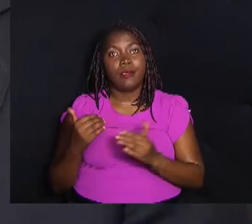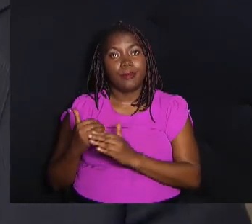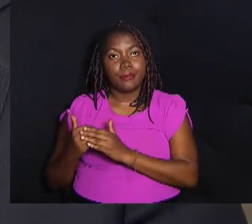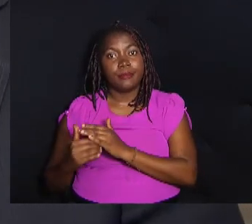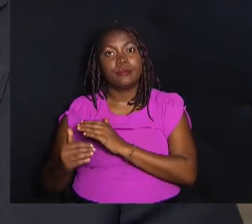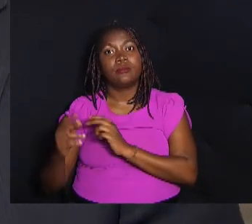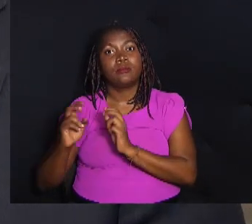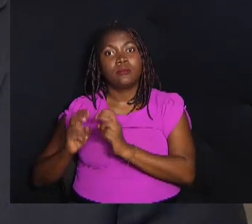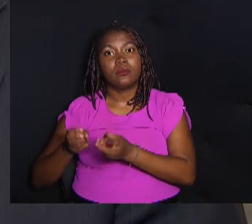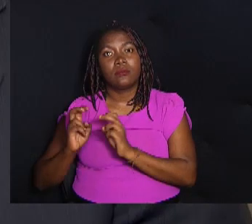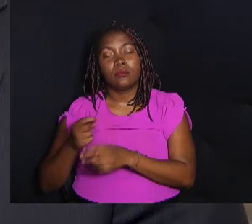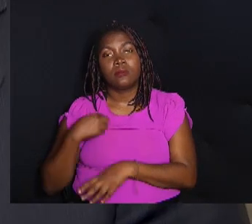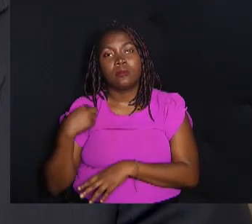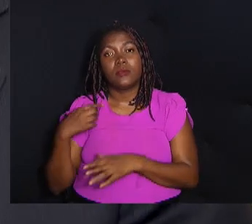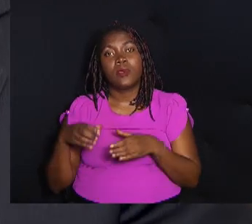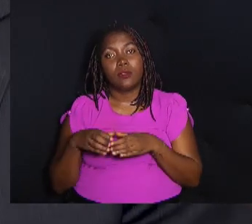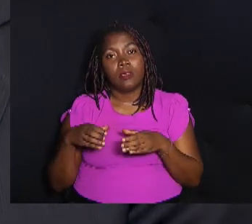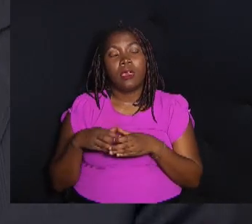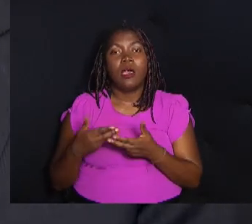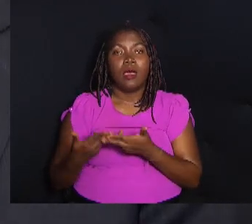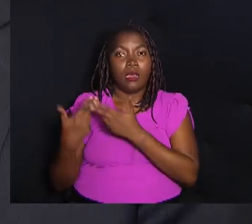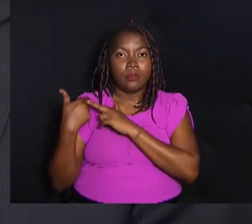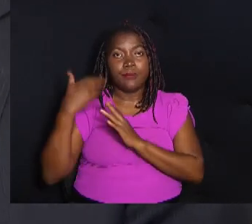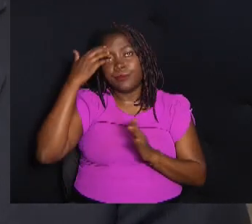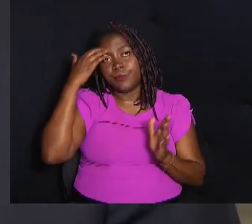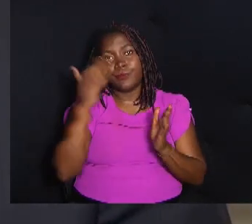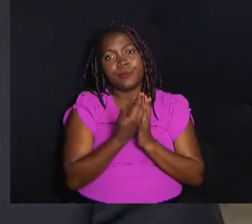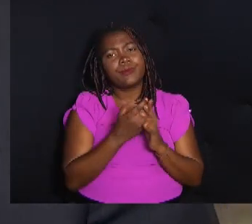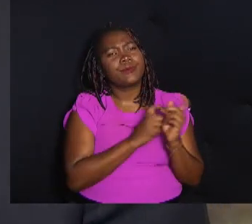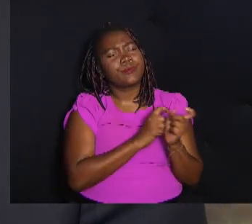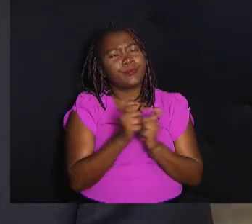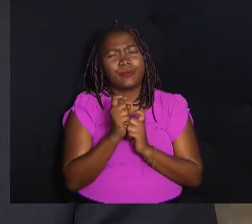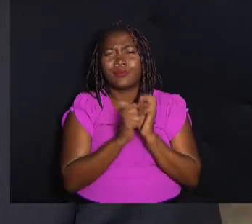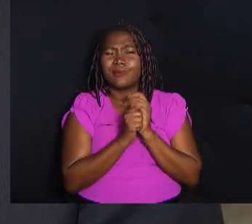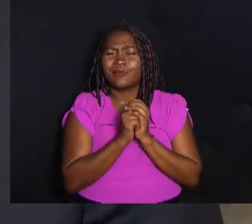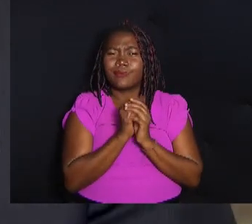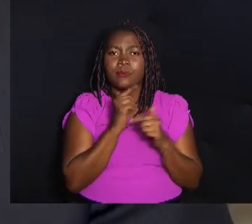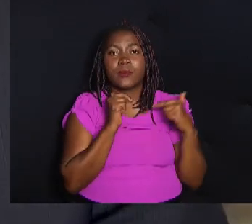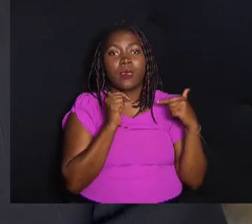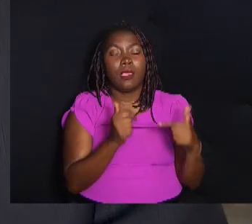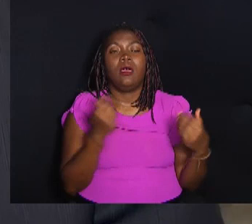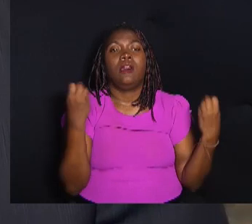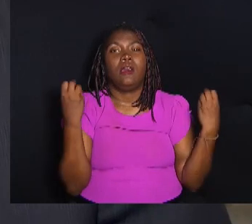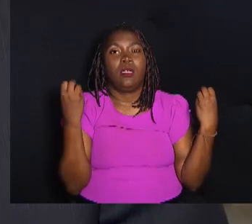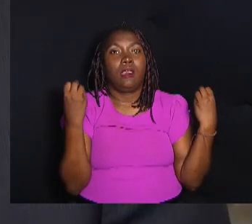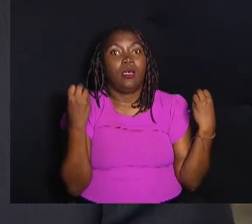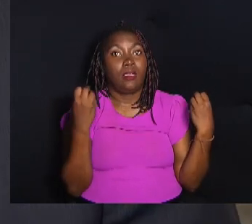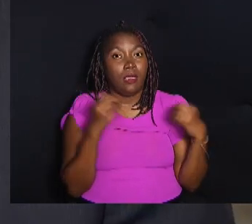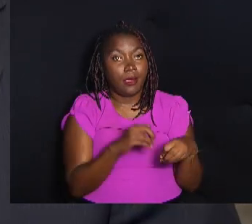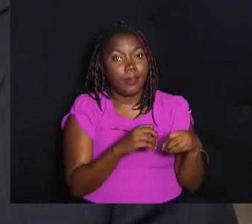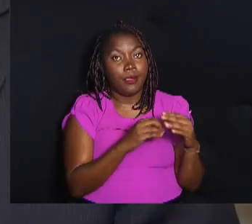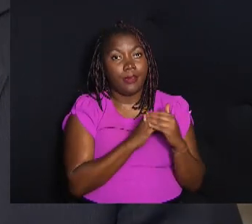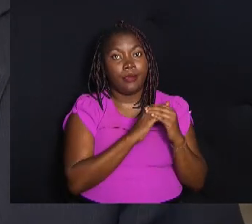a comissão fez esse papel Ela discutiu por inúmeras sões eh a implantação da malha